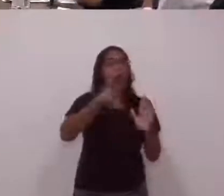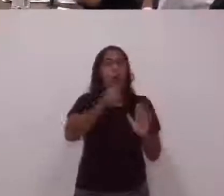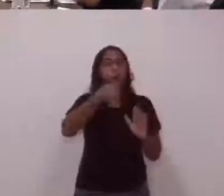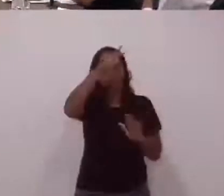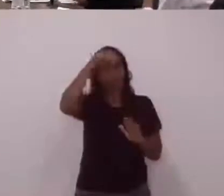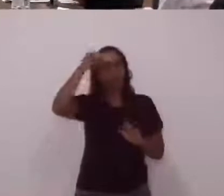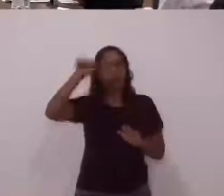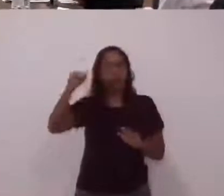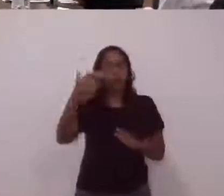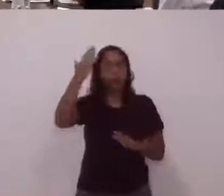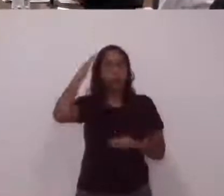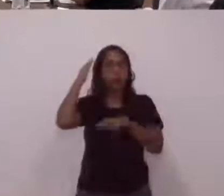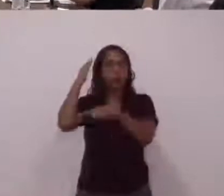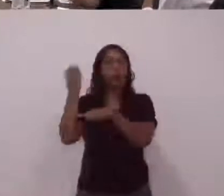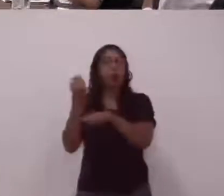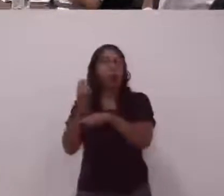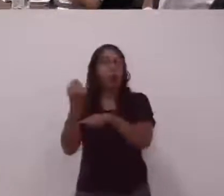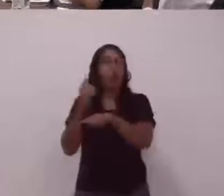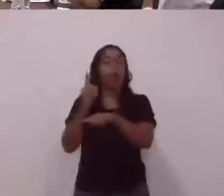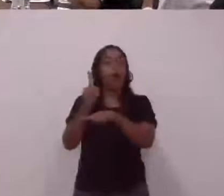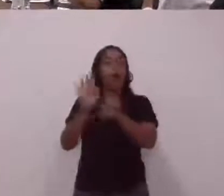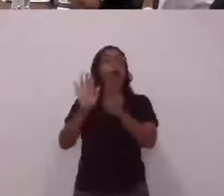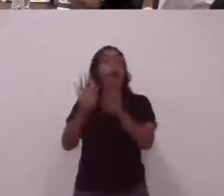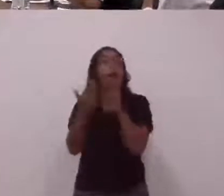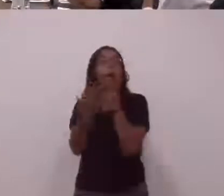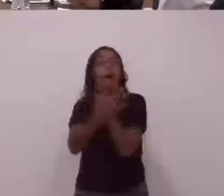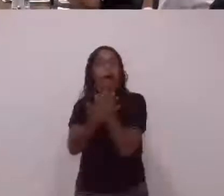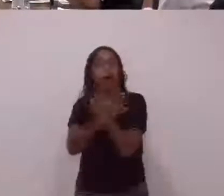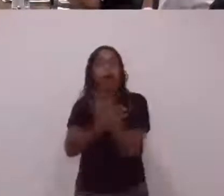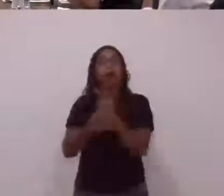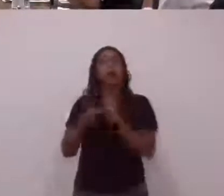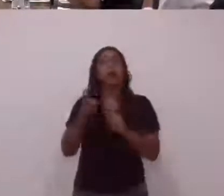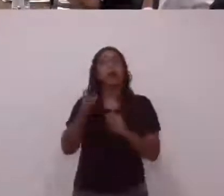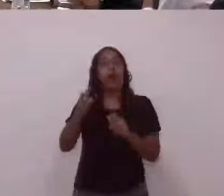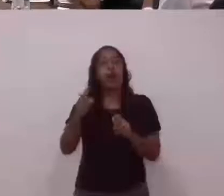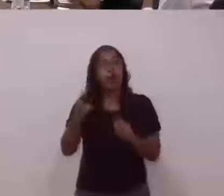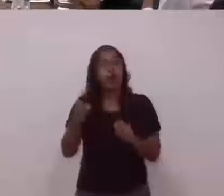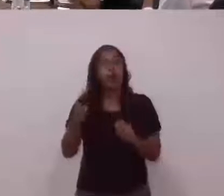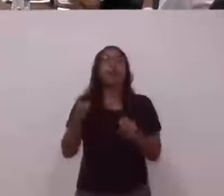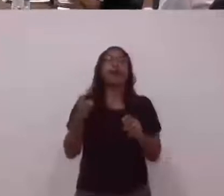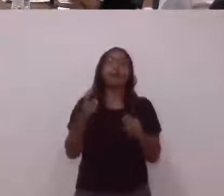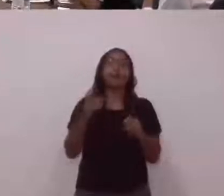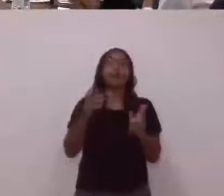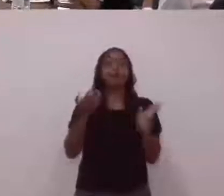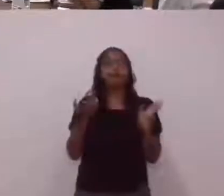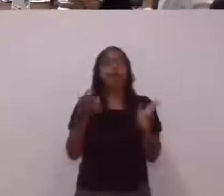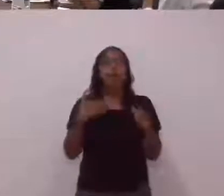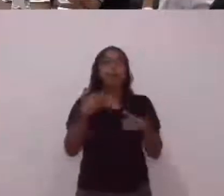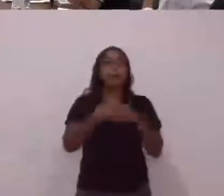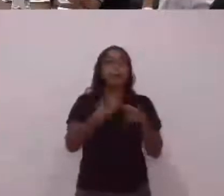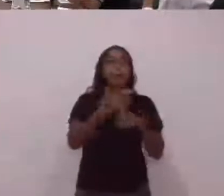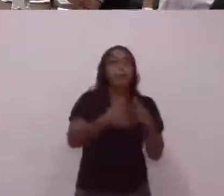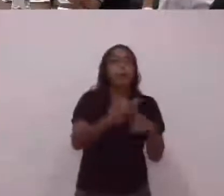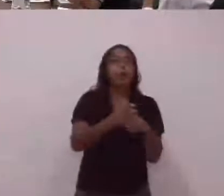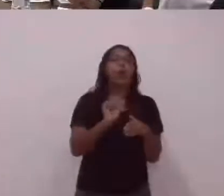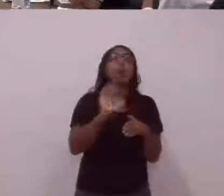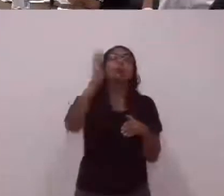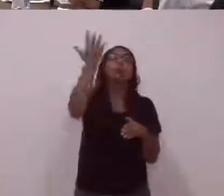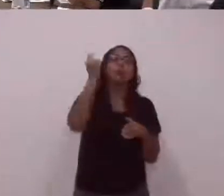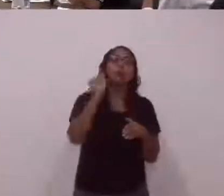praticou ato de improbidade doloso ao gastar recursos públicos inutilmente,